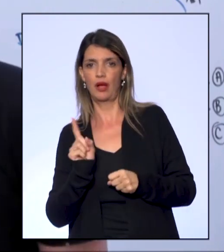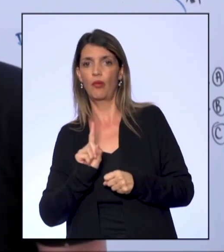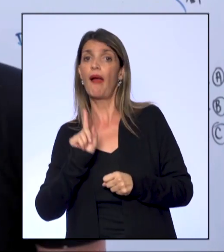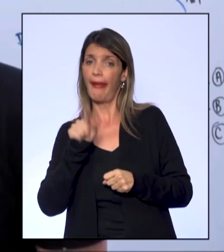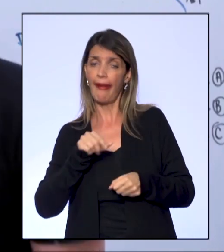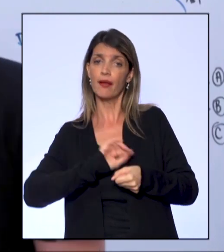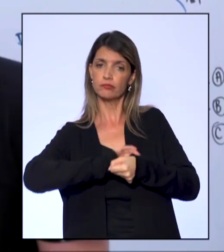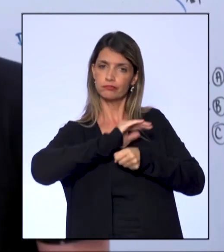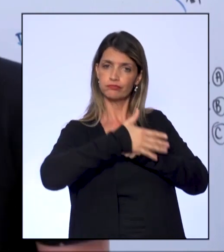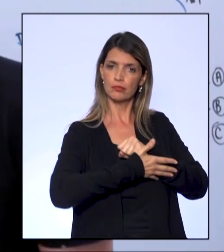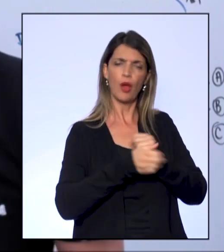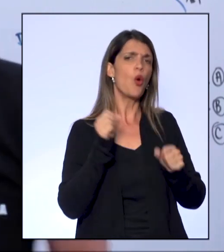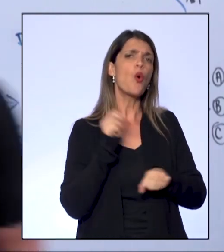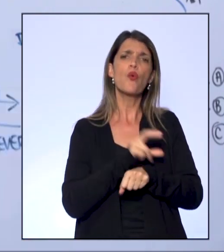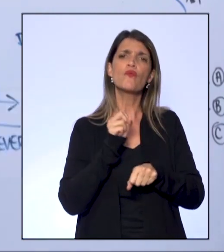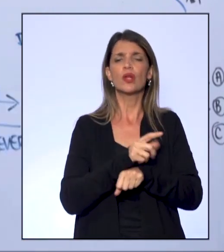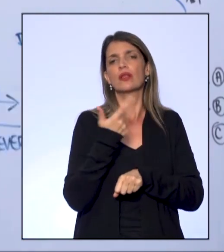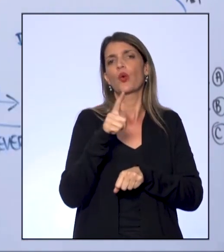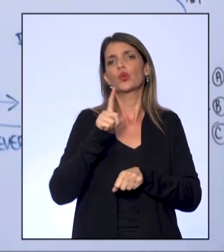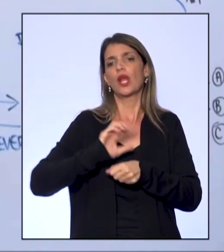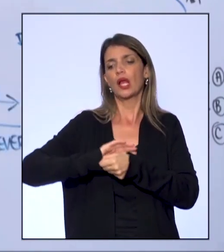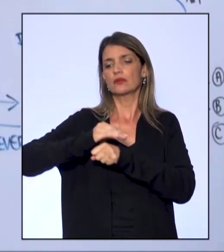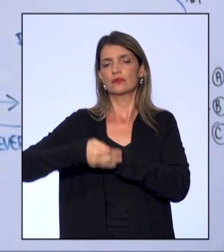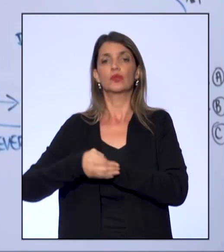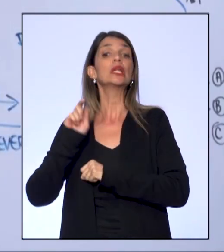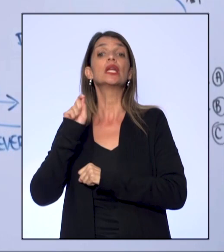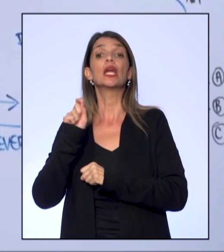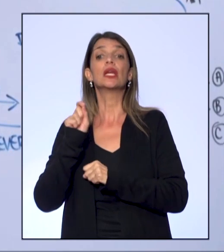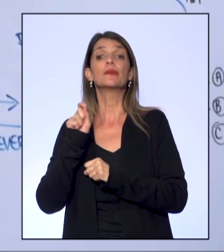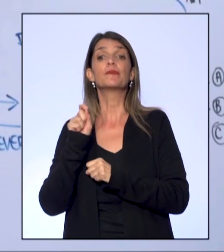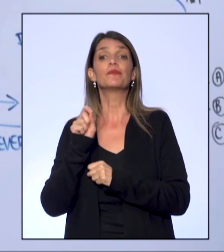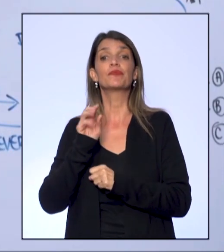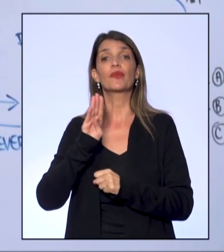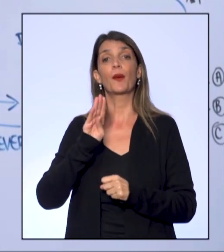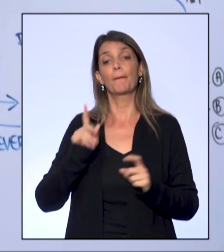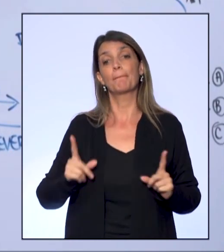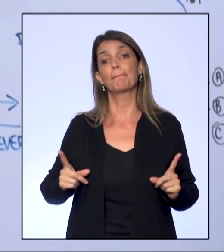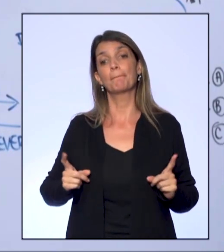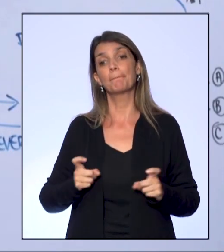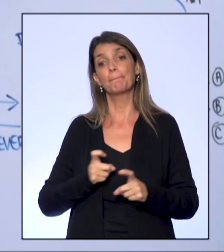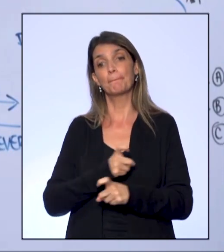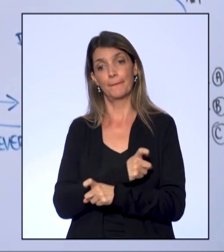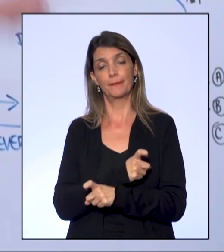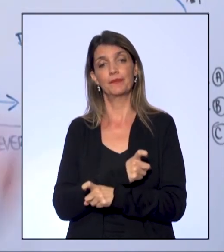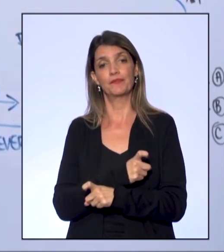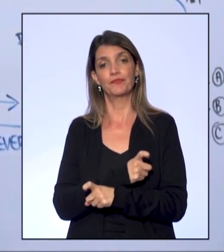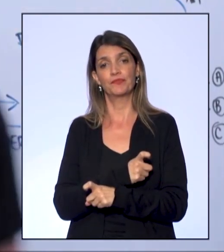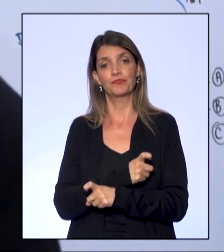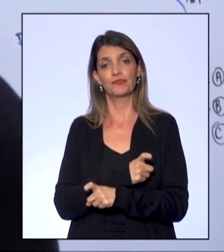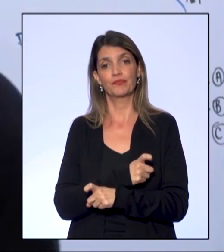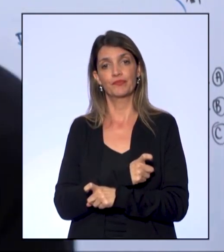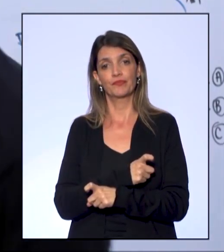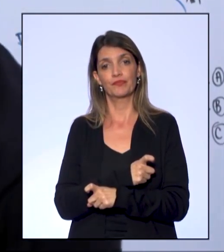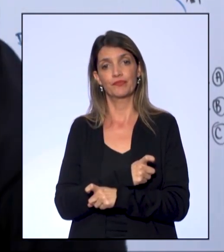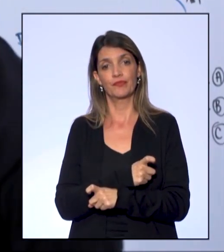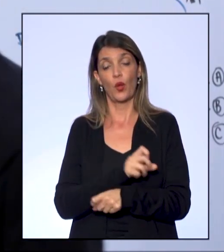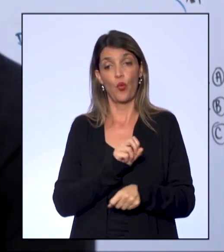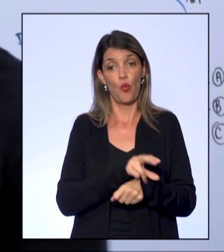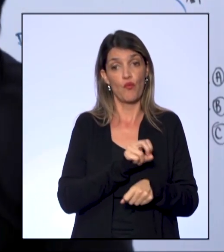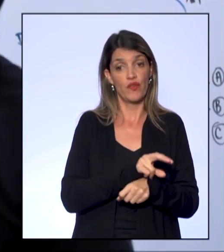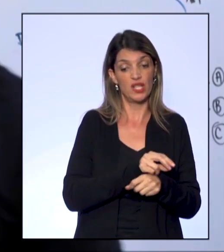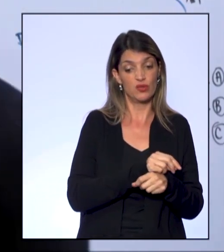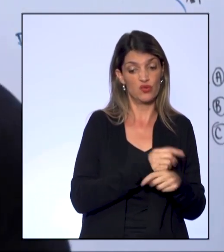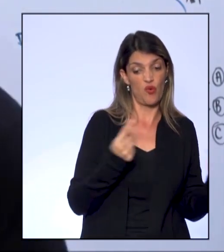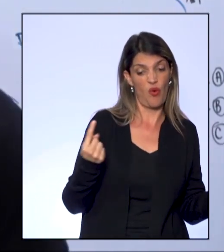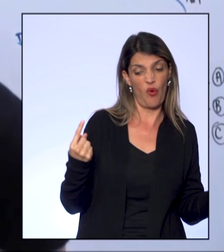um exemplo de vírus que não possui envelope, Kennedy. É quem? É o bacteriófago, que a gente vai ver daqui a pouco, que é um vírus que ataca a bactéria. Tá, galera?